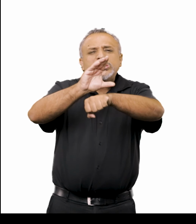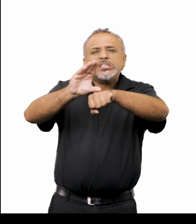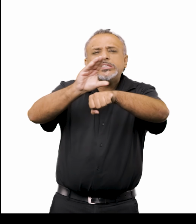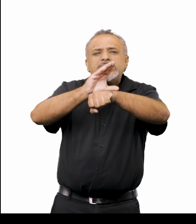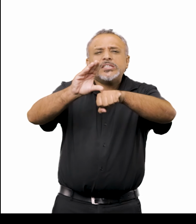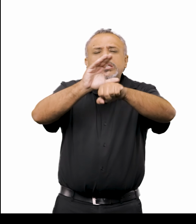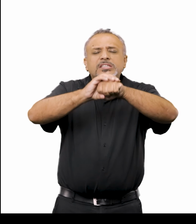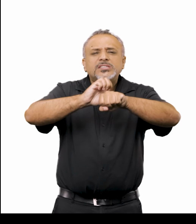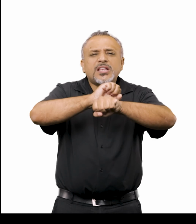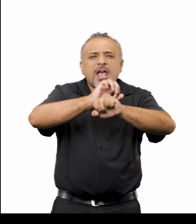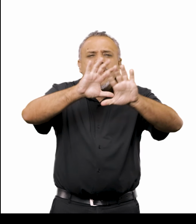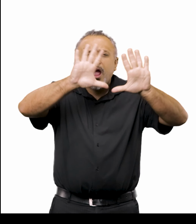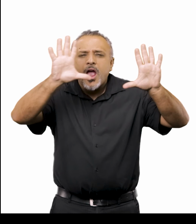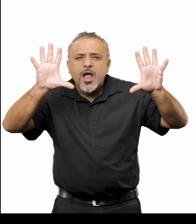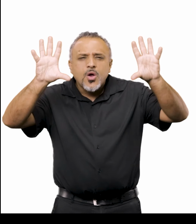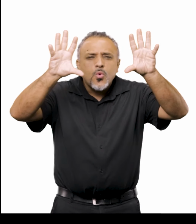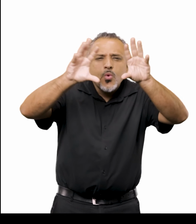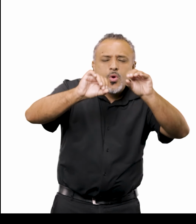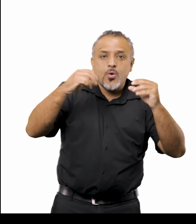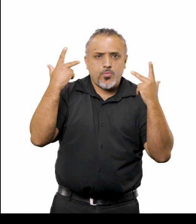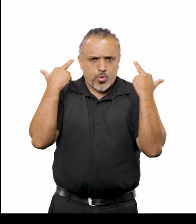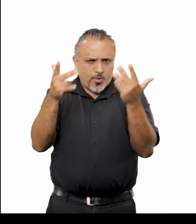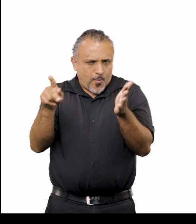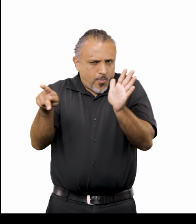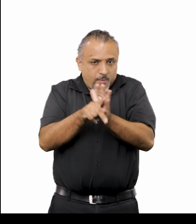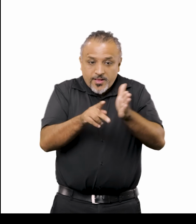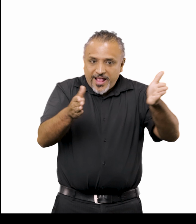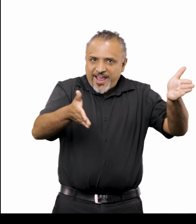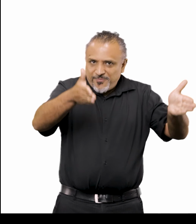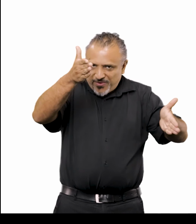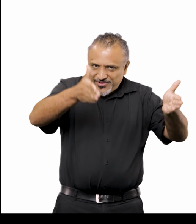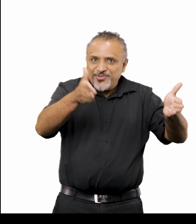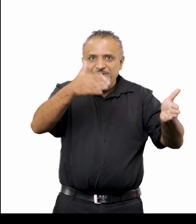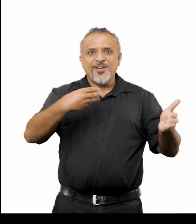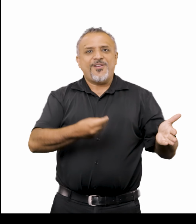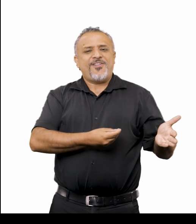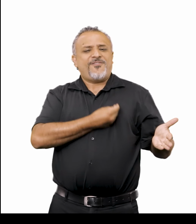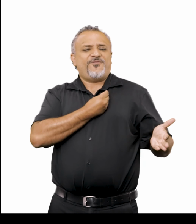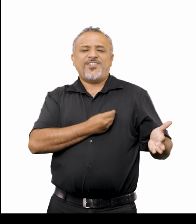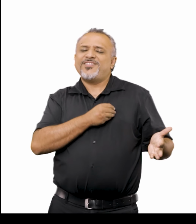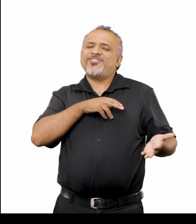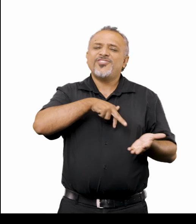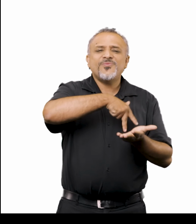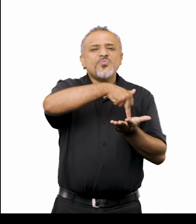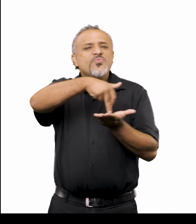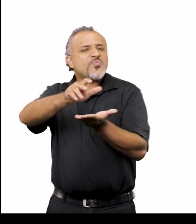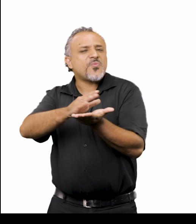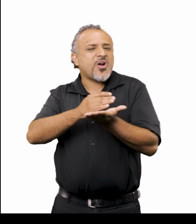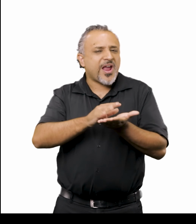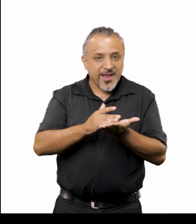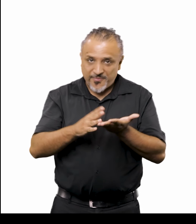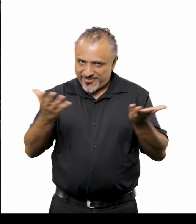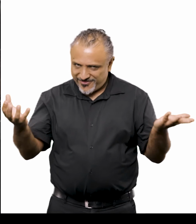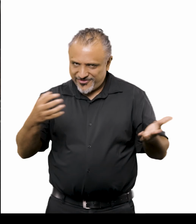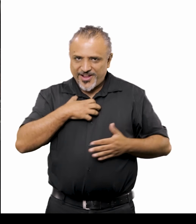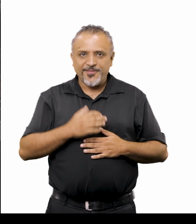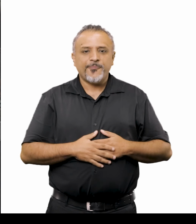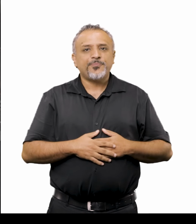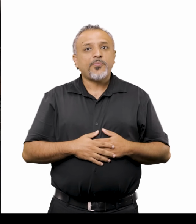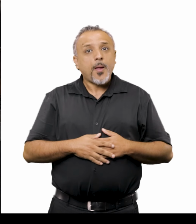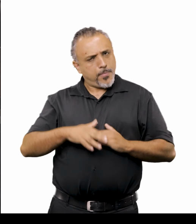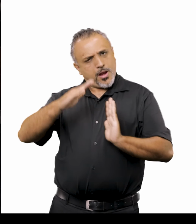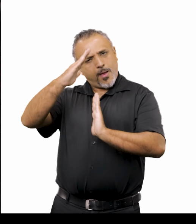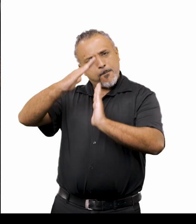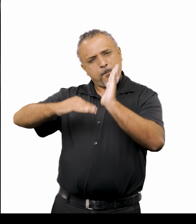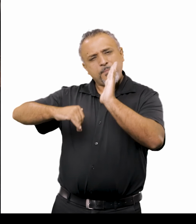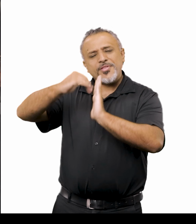com tons acinzentados, comuns em outras obras de Cavalcanti dessa mesma época, representando a vida boêmia. Na